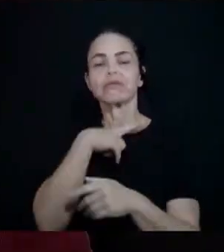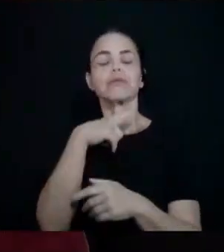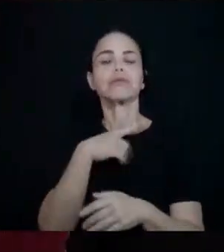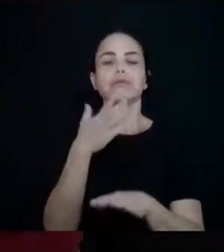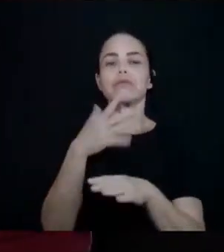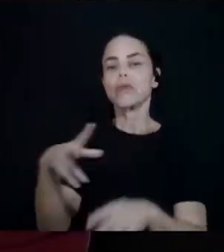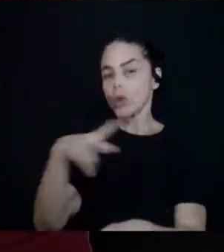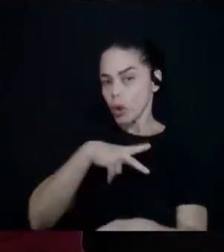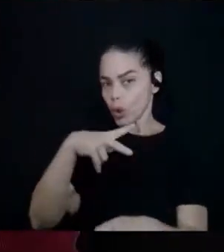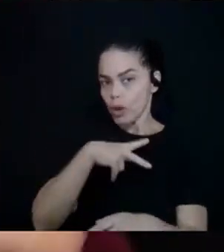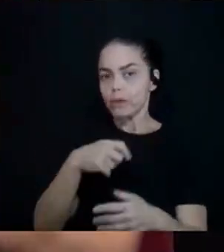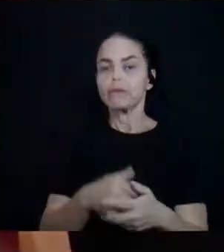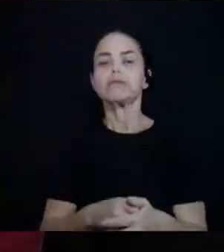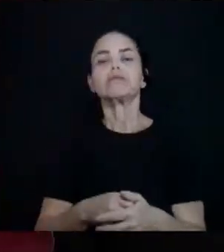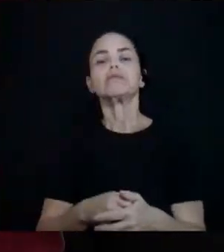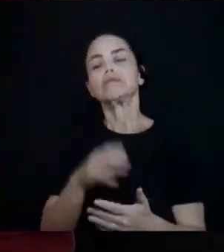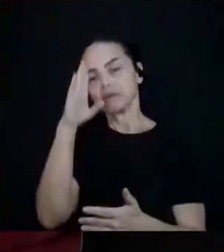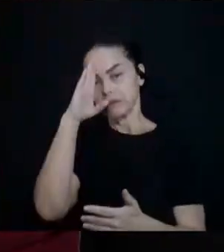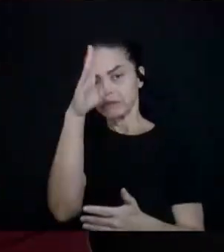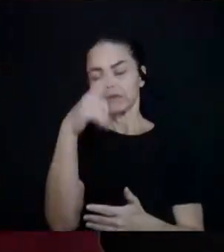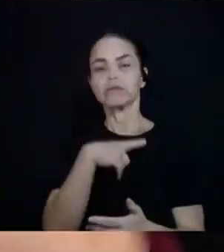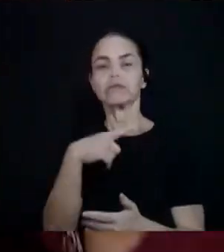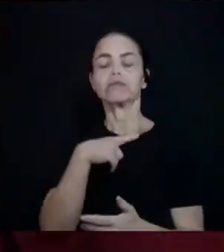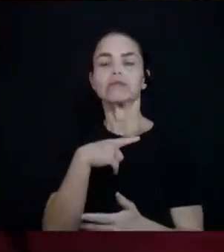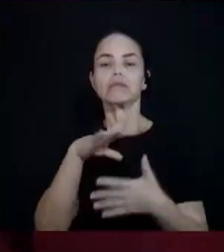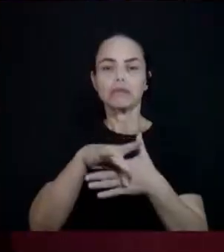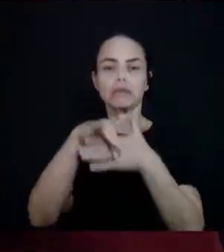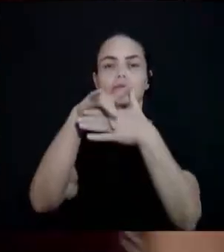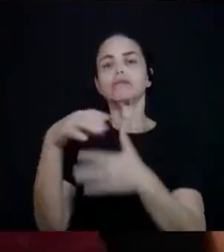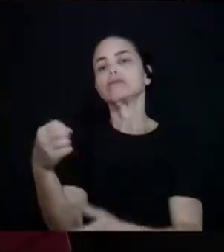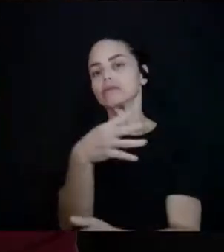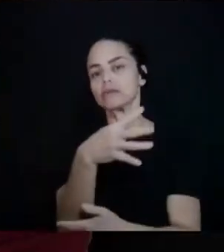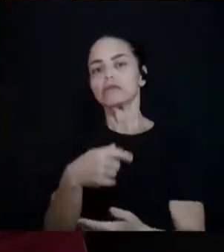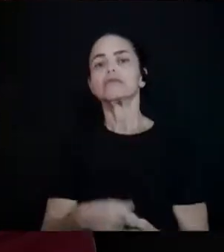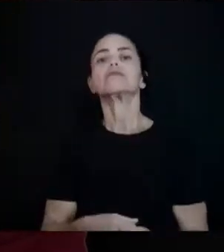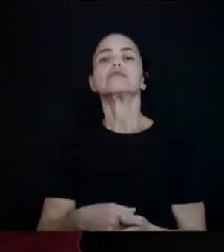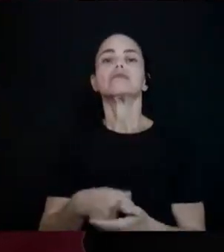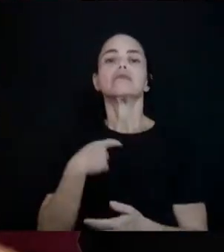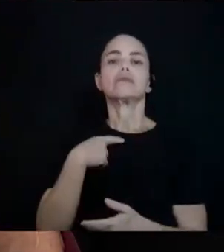particularidade, mas principalmente ter um líder novo, com